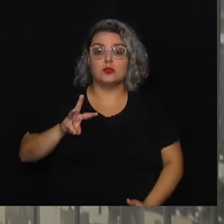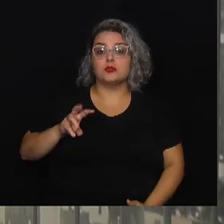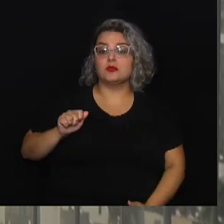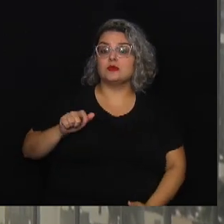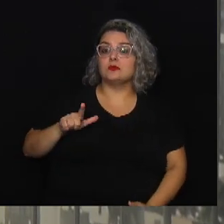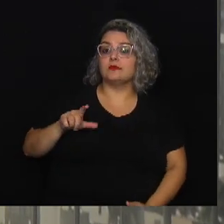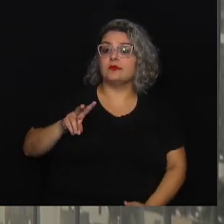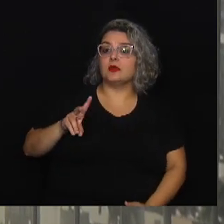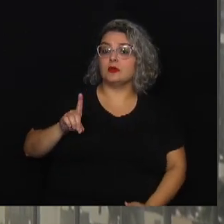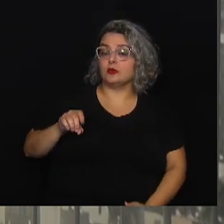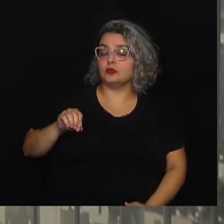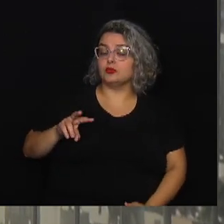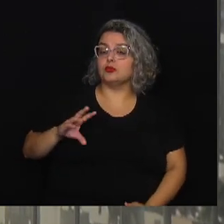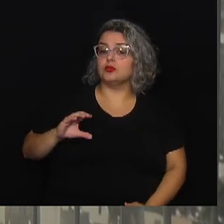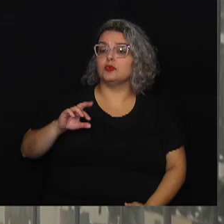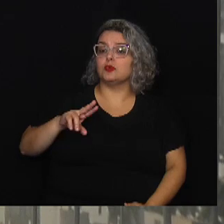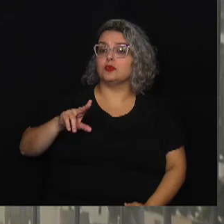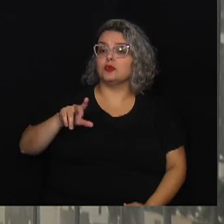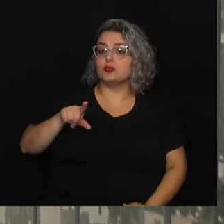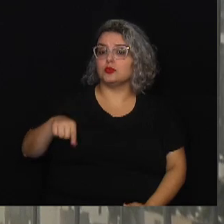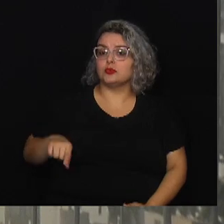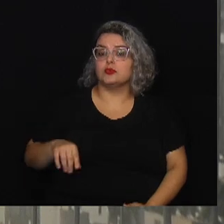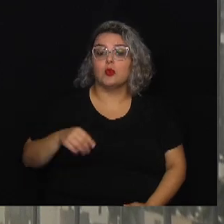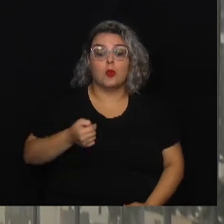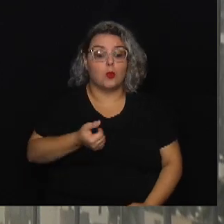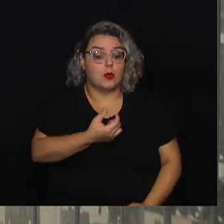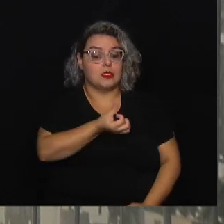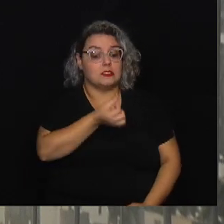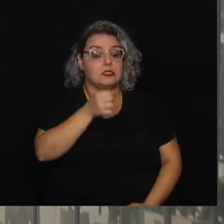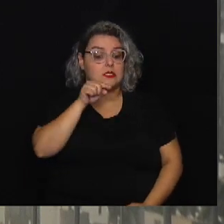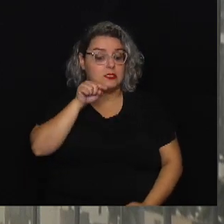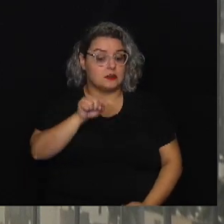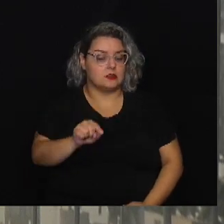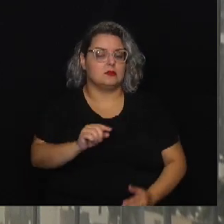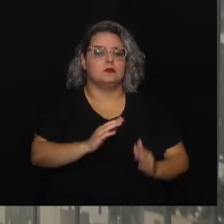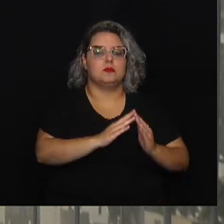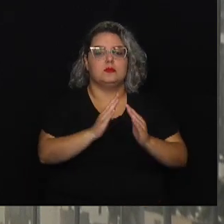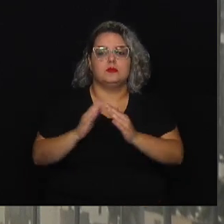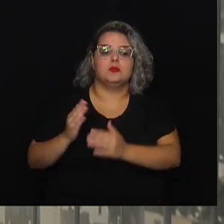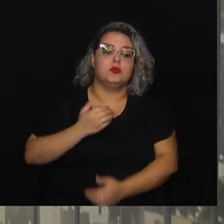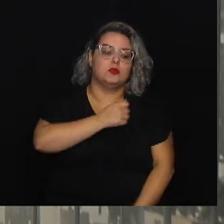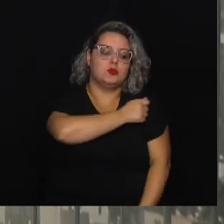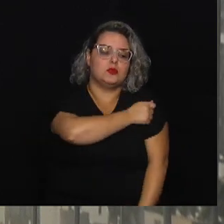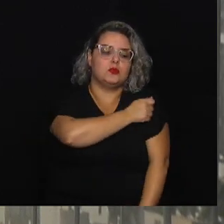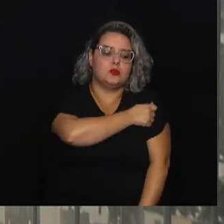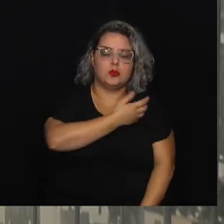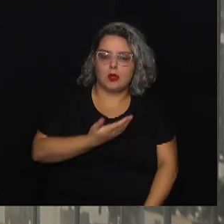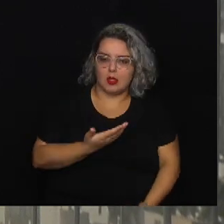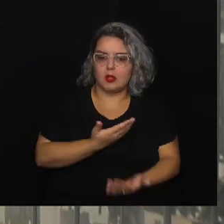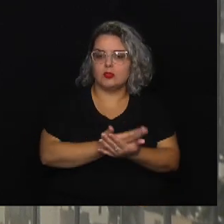com quase 6 mil estudantes de todas as regiões do país, revelou que